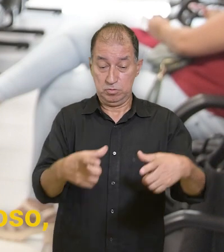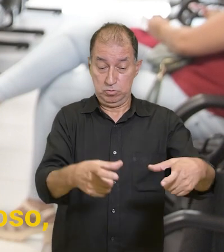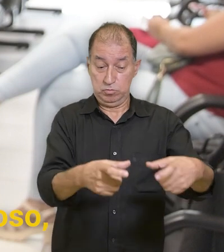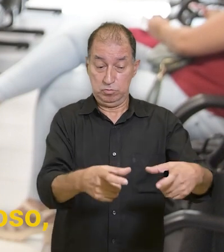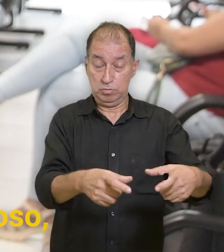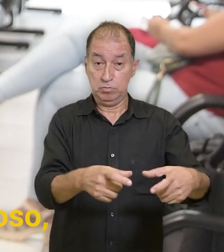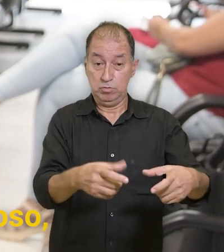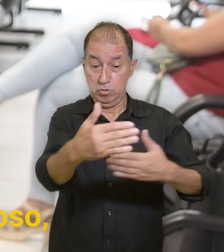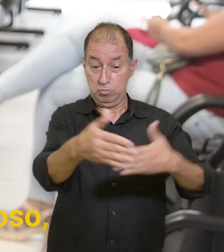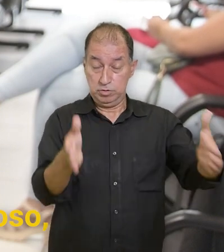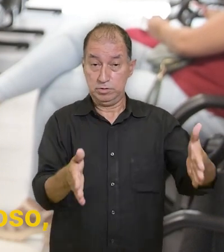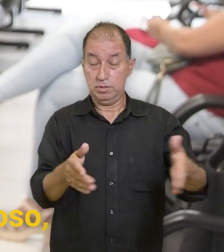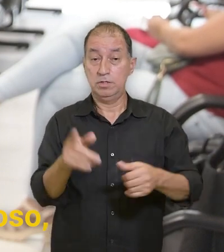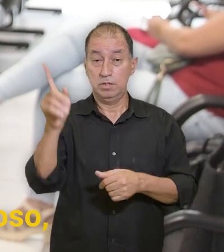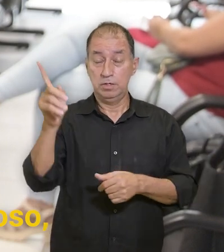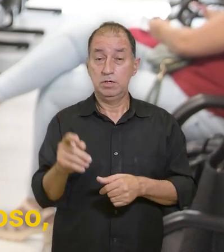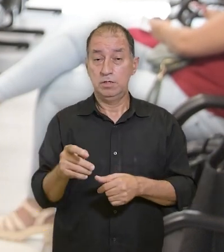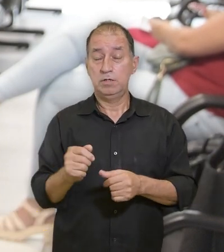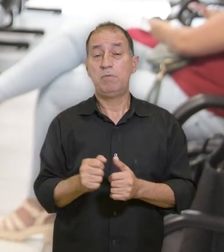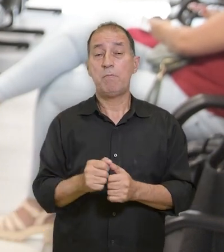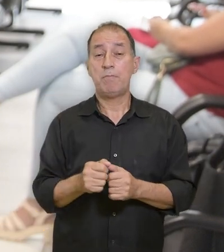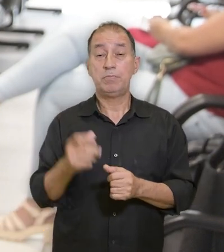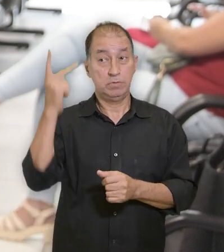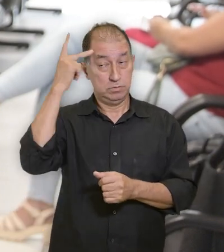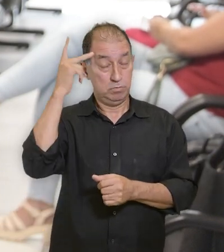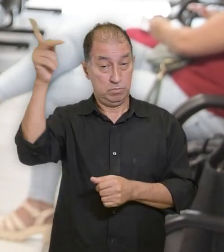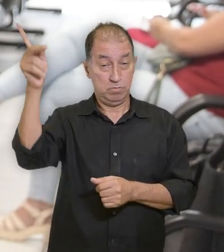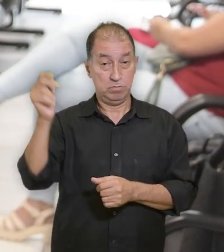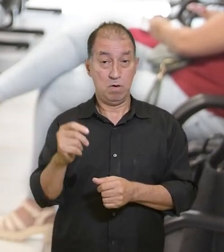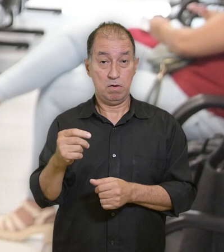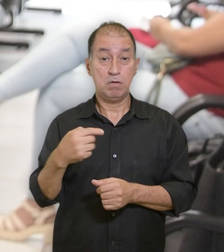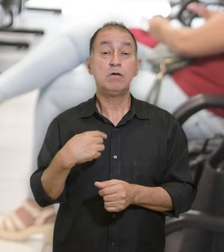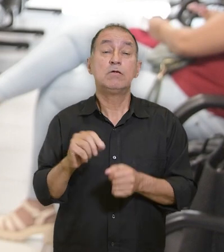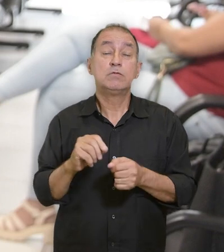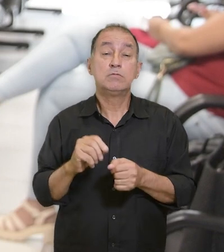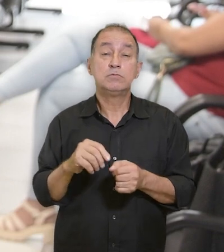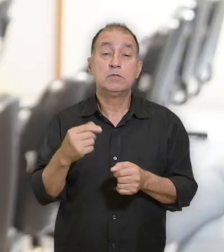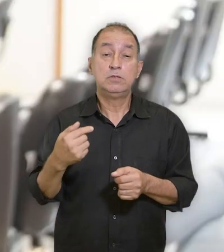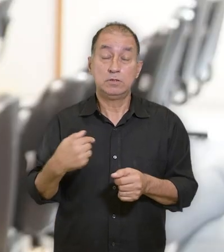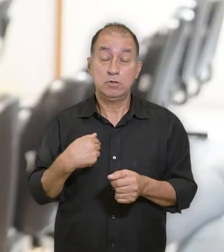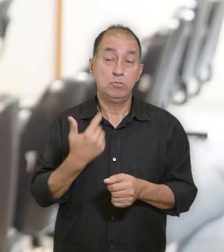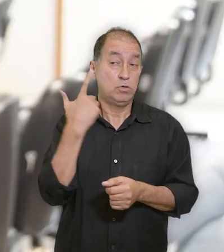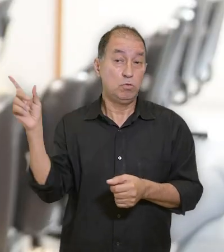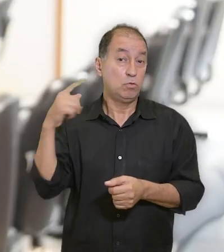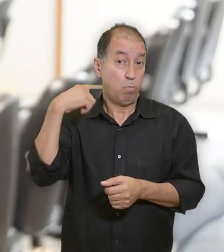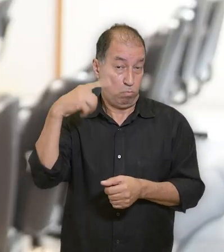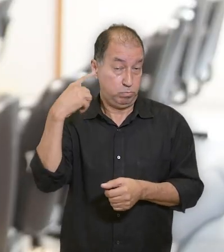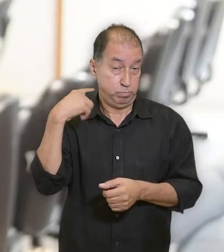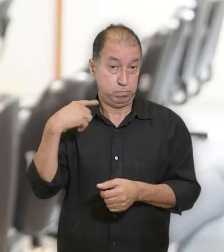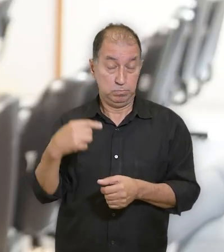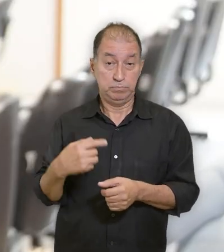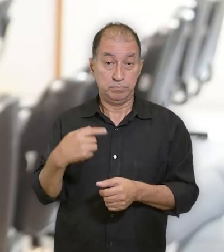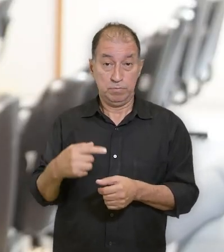uma sala na rua Almirante Barroso, bairro Bambaí. O que que fizemos? Eu e os outros